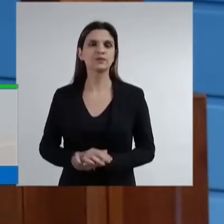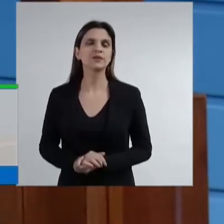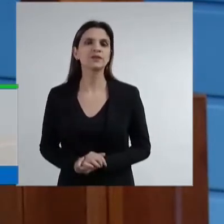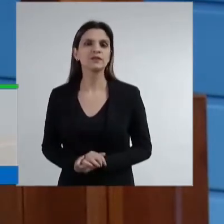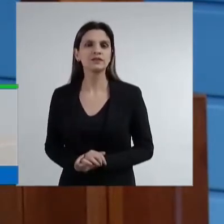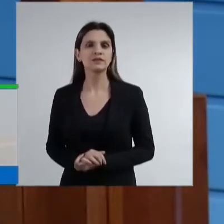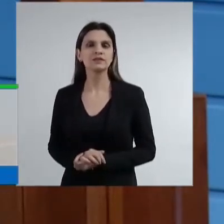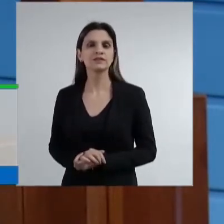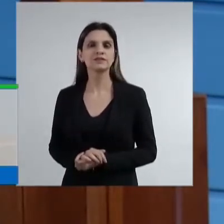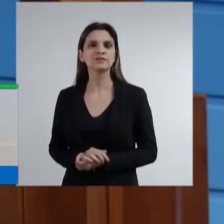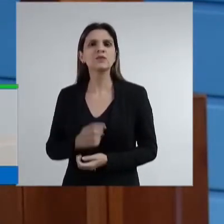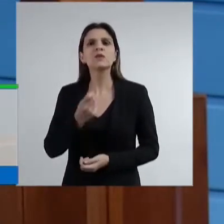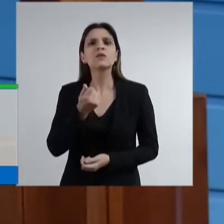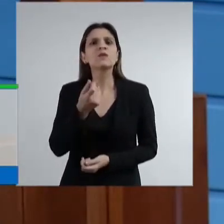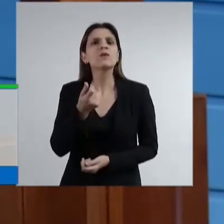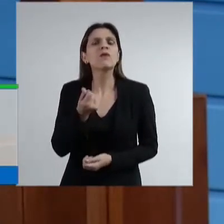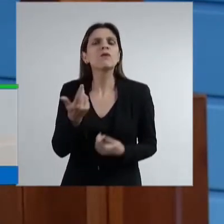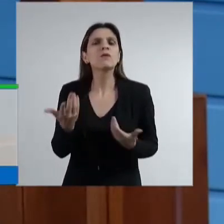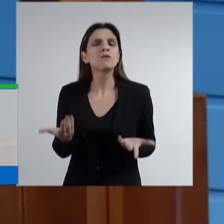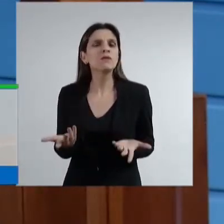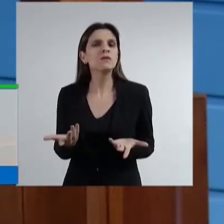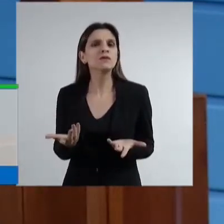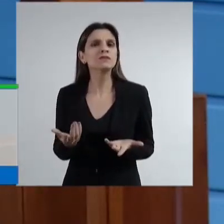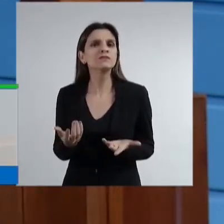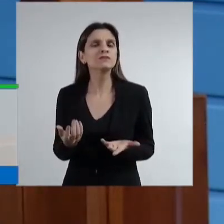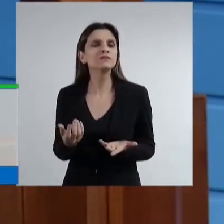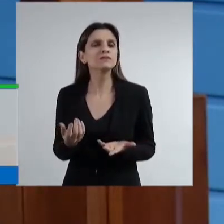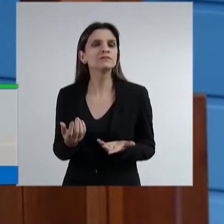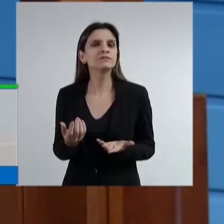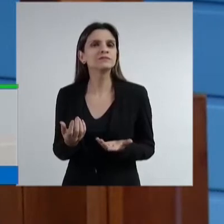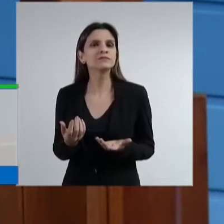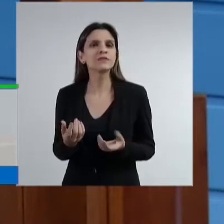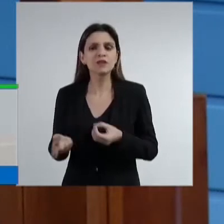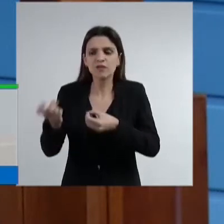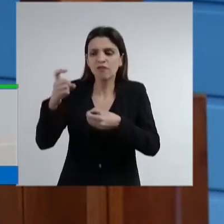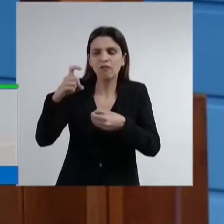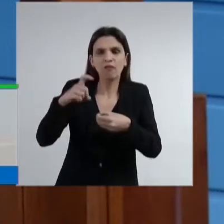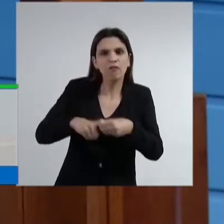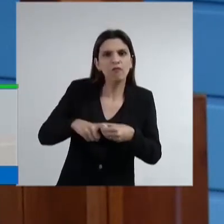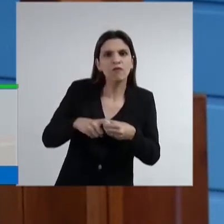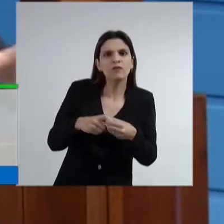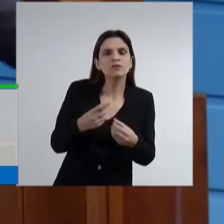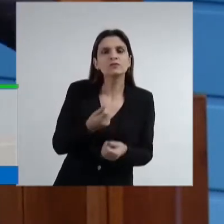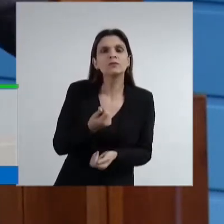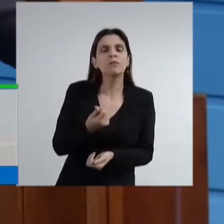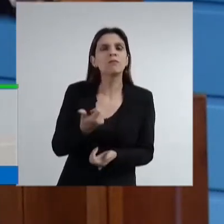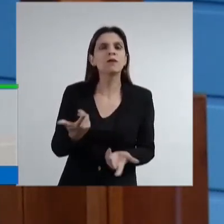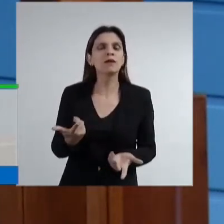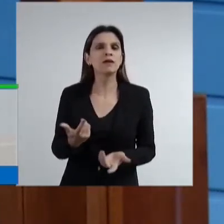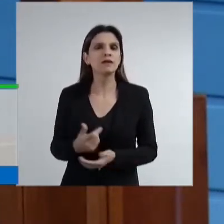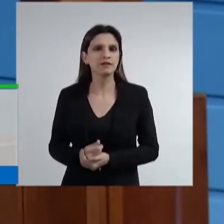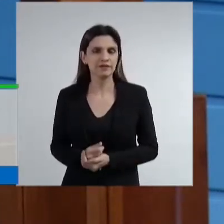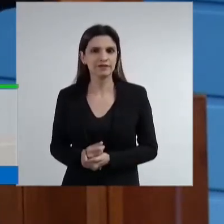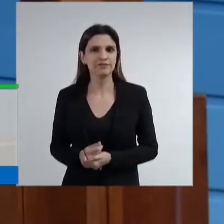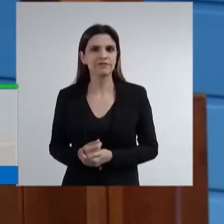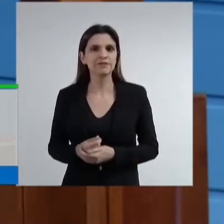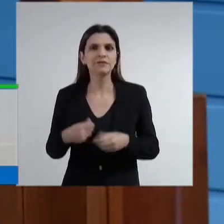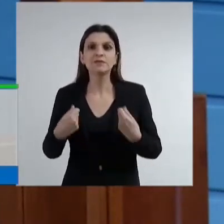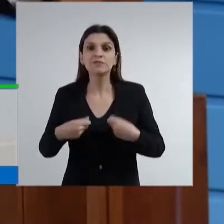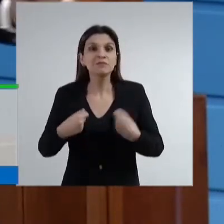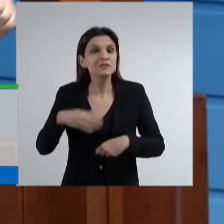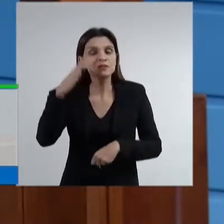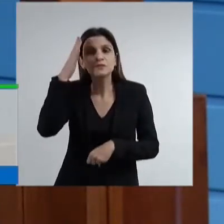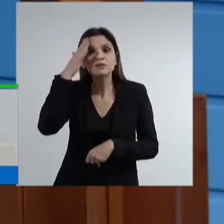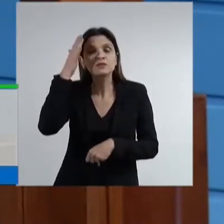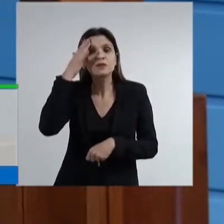Quanto é que custa, já que é um ressarcimento, eu como usuário, como consumidor, eu tenho que ter o direito de saber